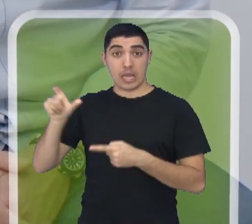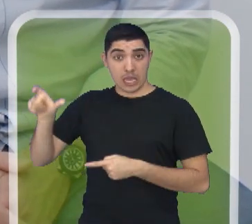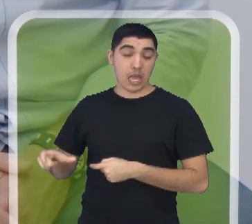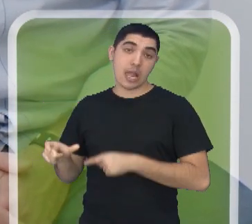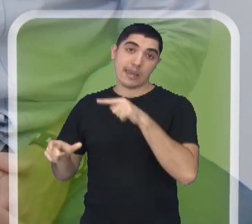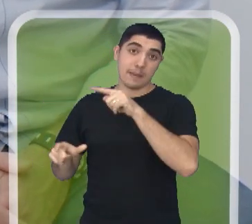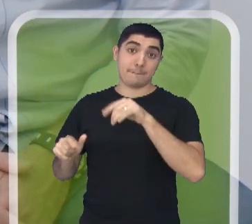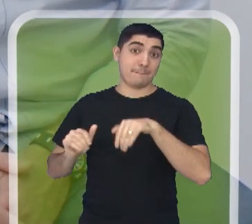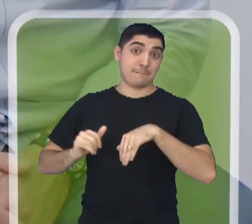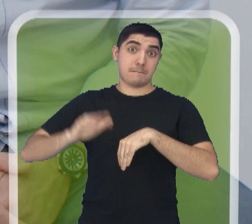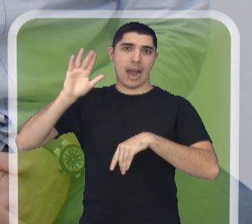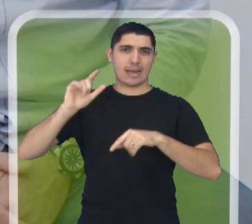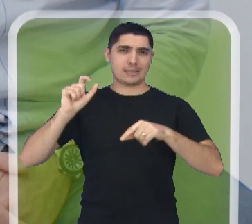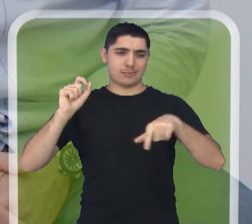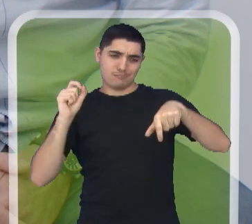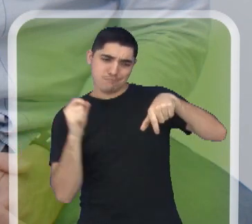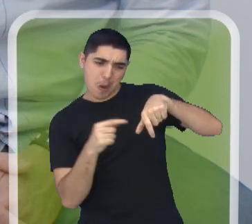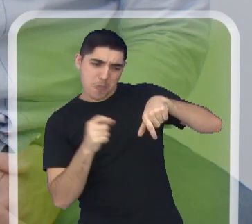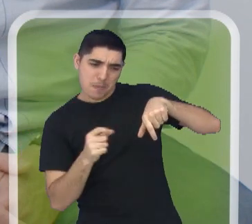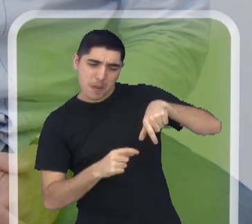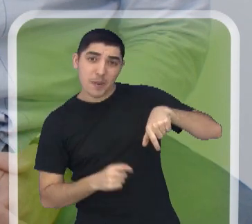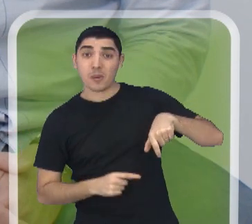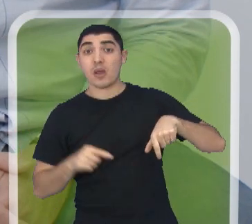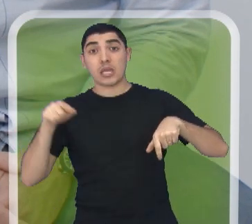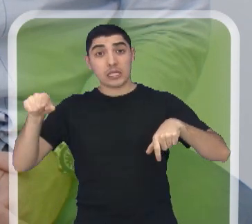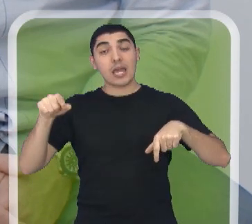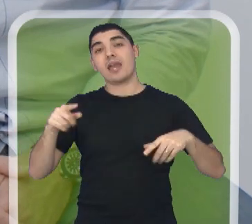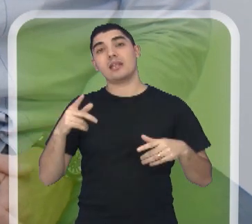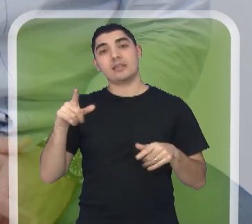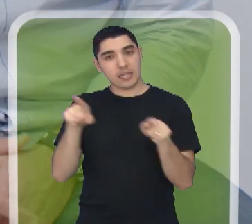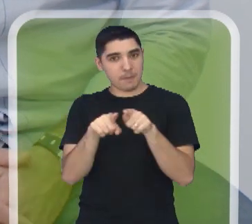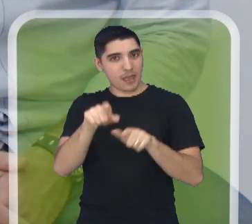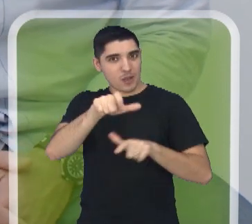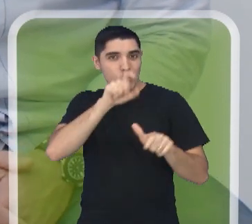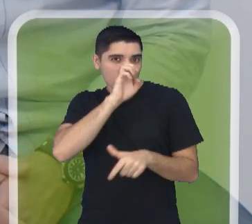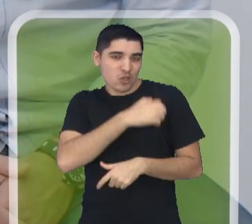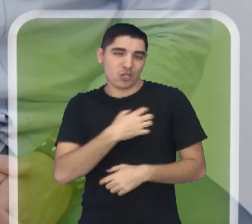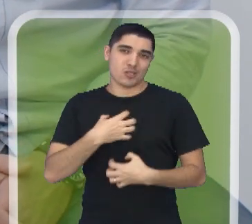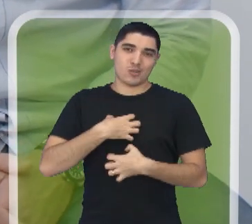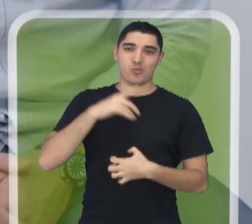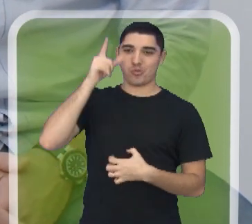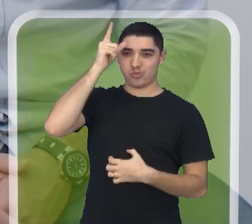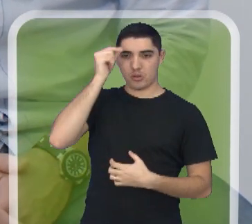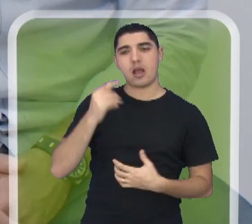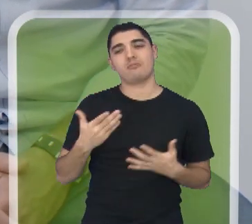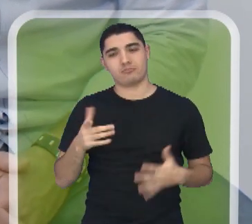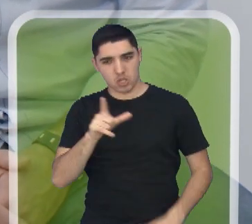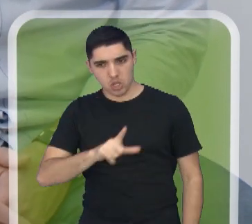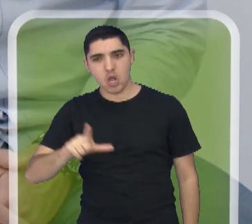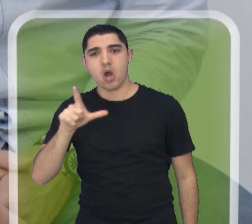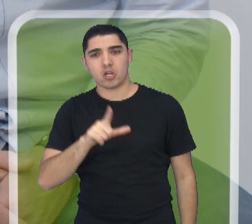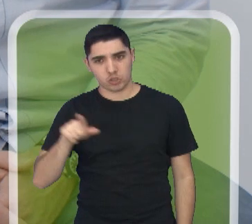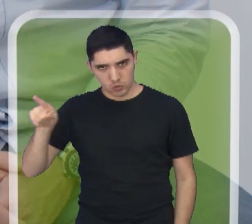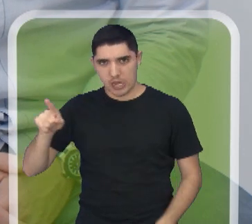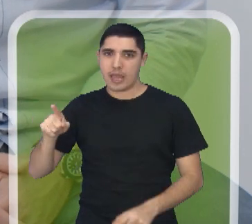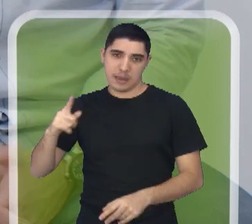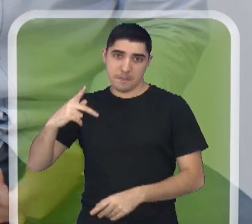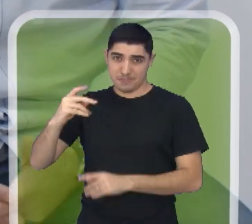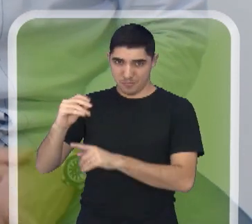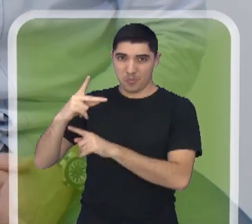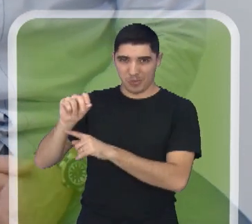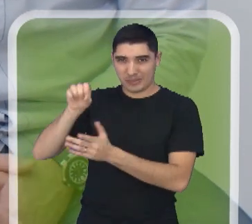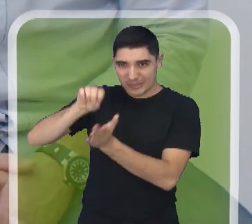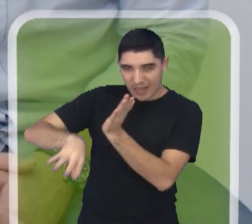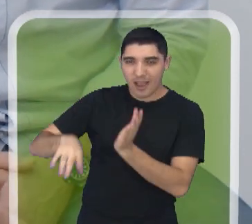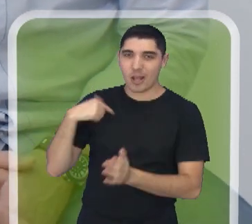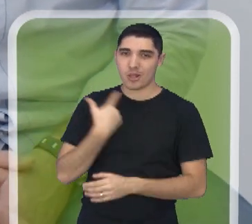campeonato também é um desfalque grande, né? Acaba sendo um reforço grande para vocês também, né? Foi um desfalque grande, considerável. A gente sabe